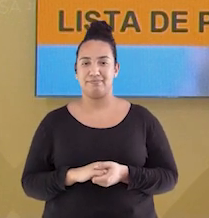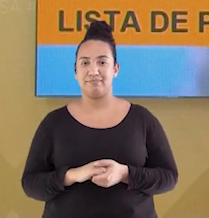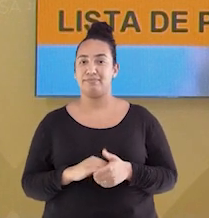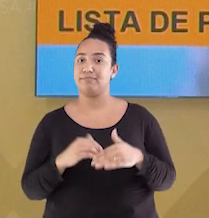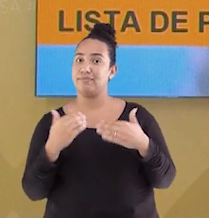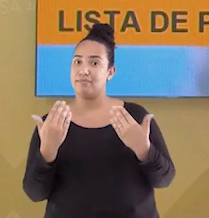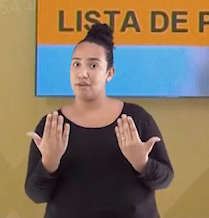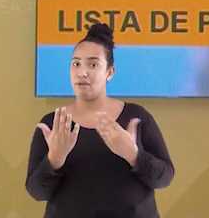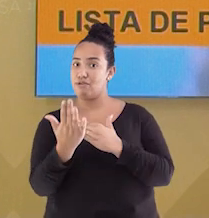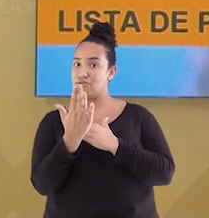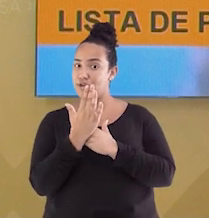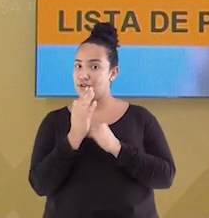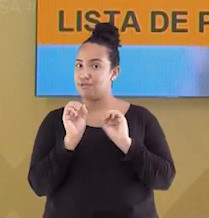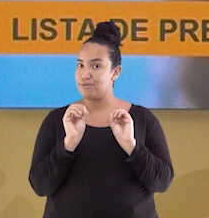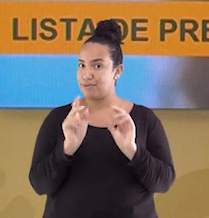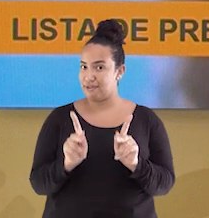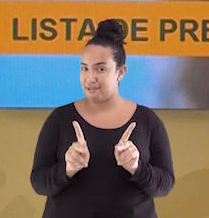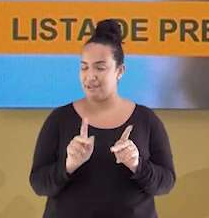para a gente.